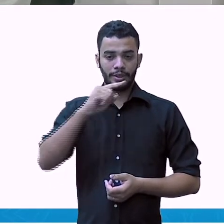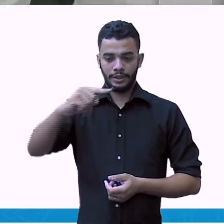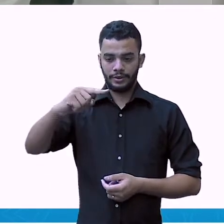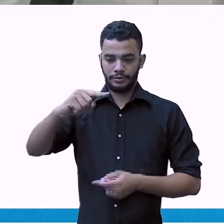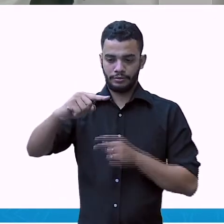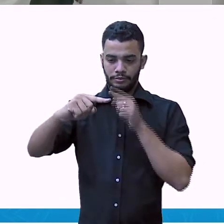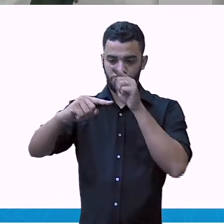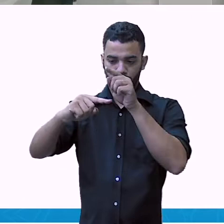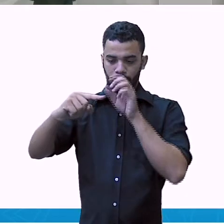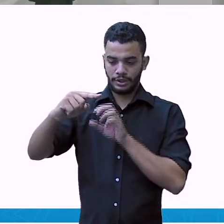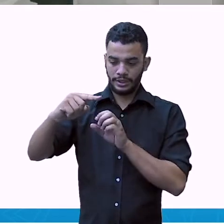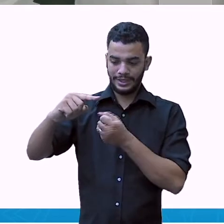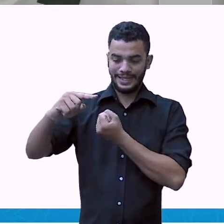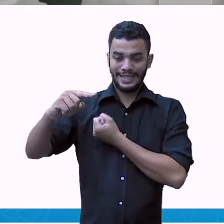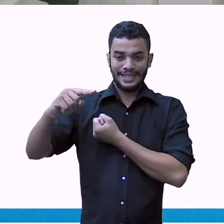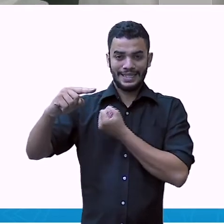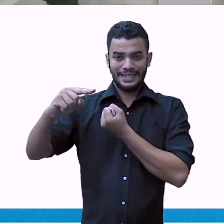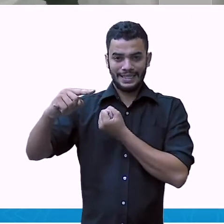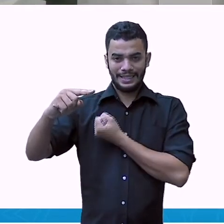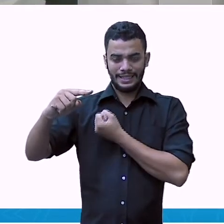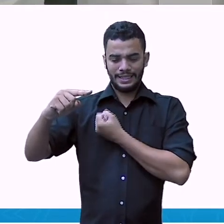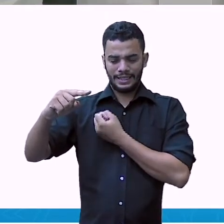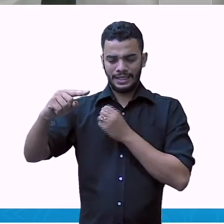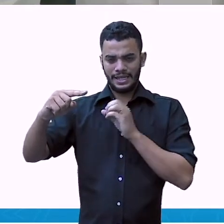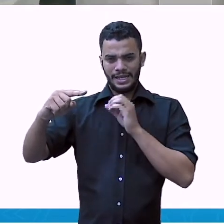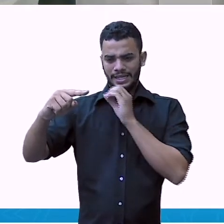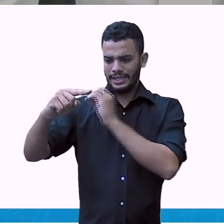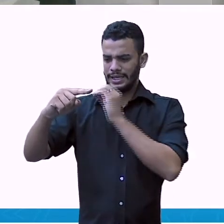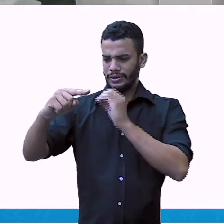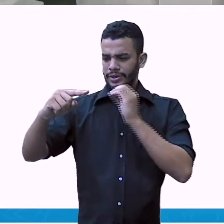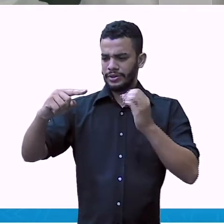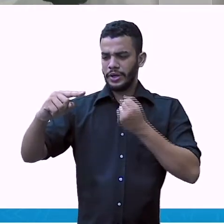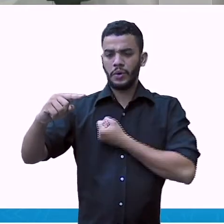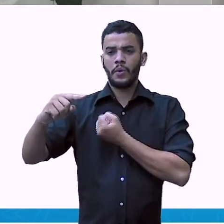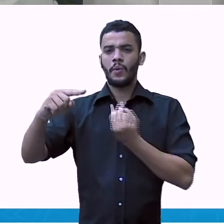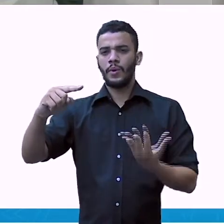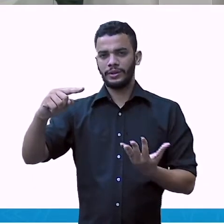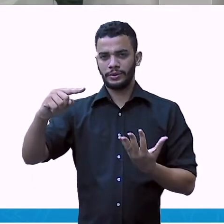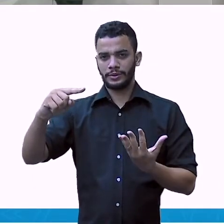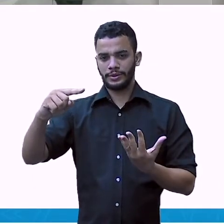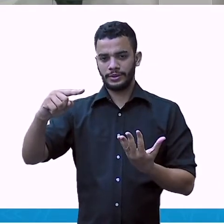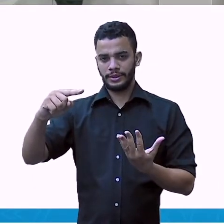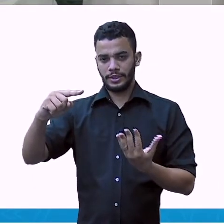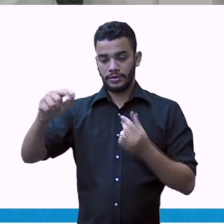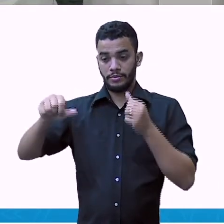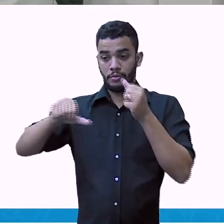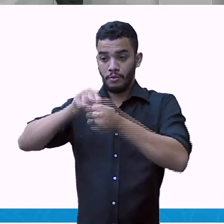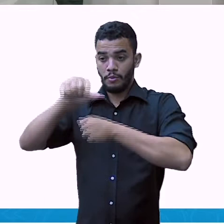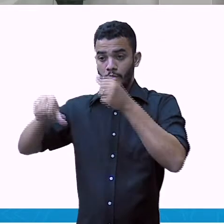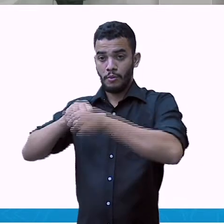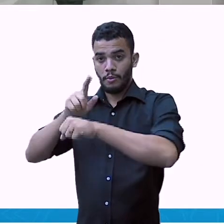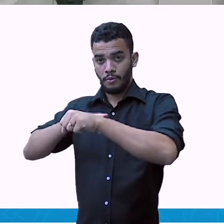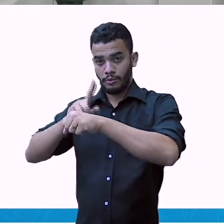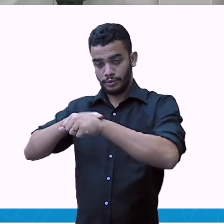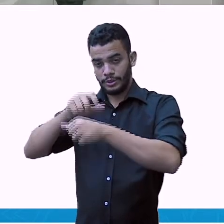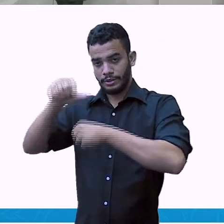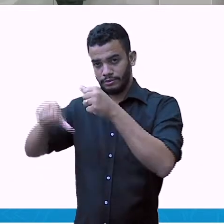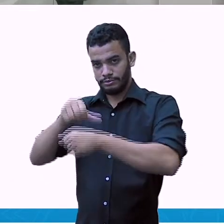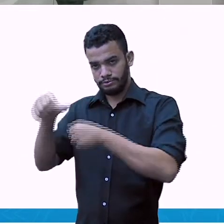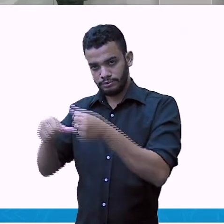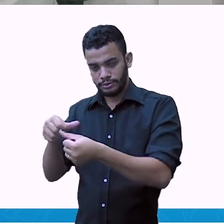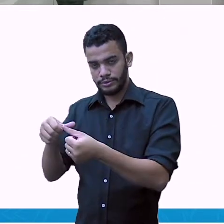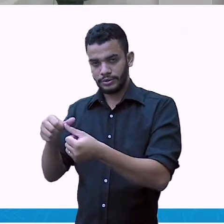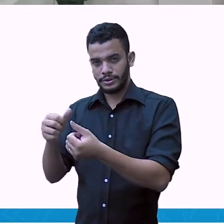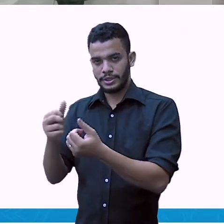minha vírgula. Então, a primeira aqui, dividido em 10 partes. Aqui,